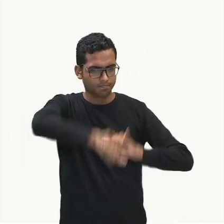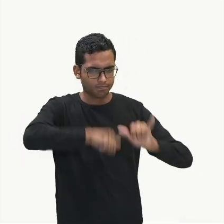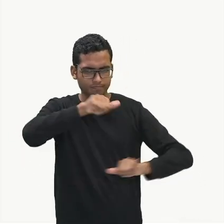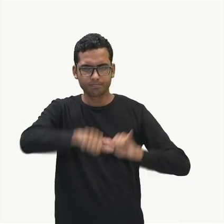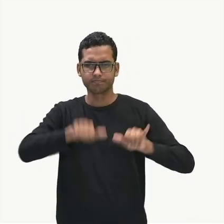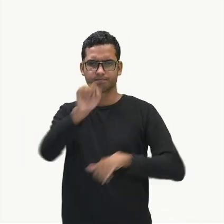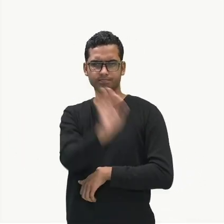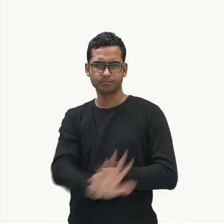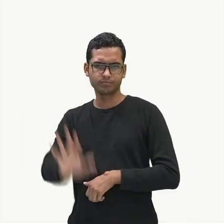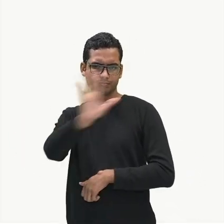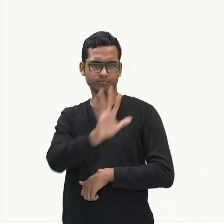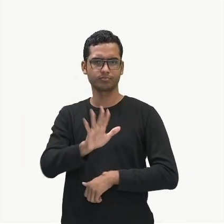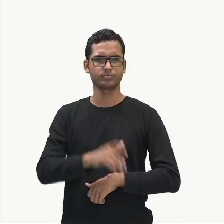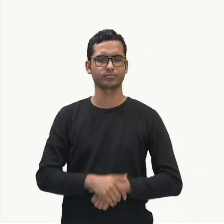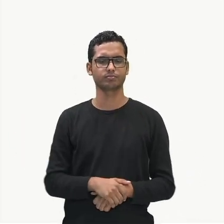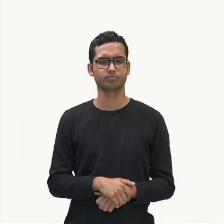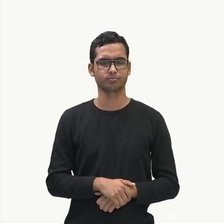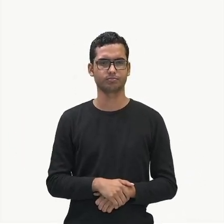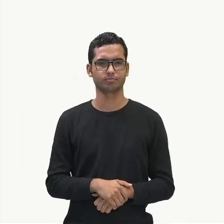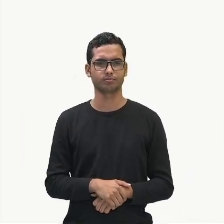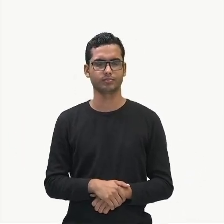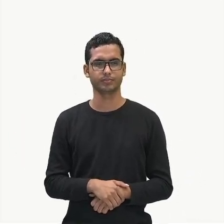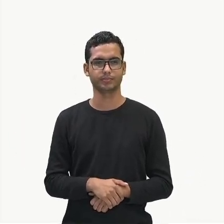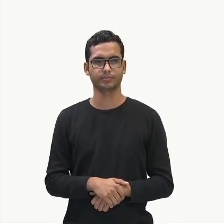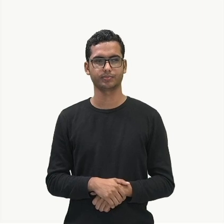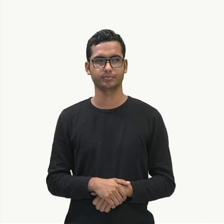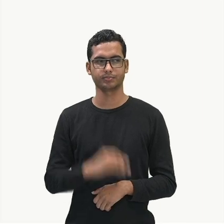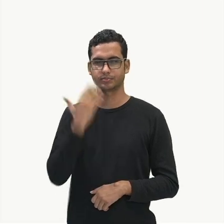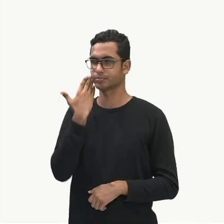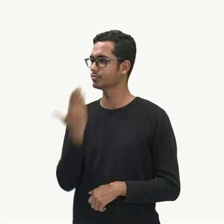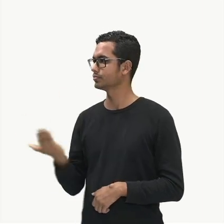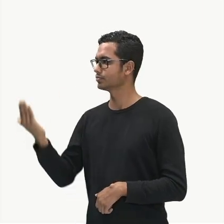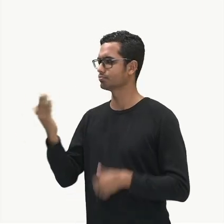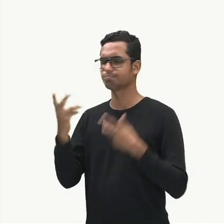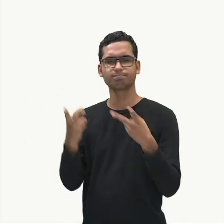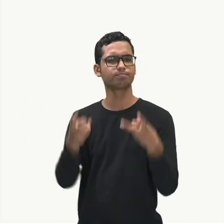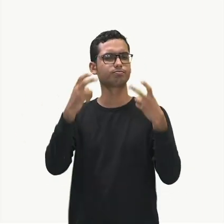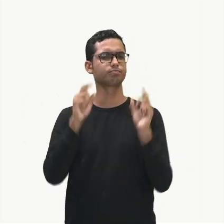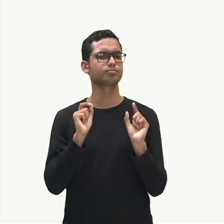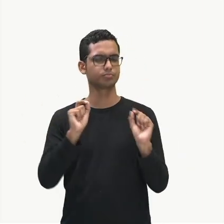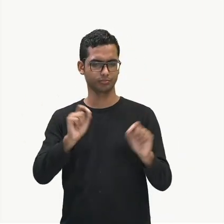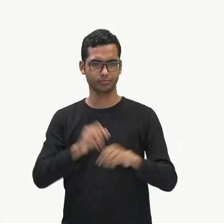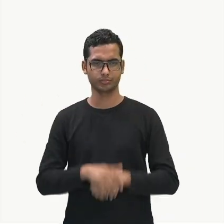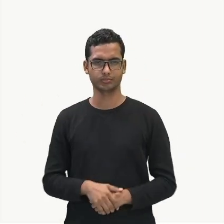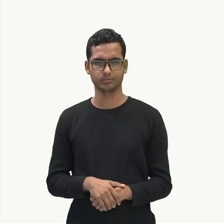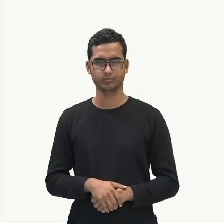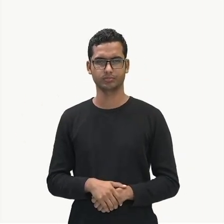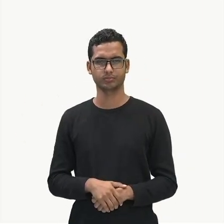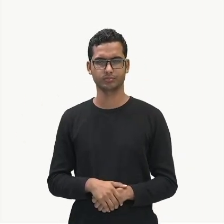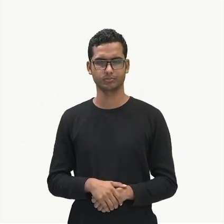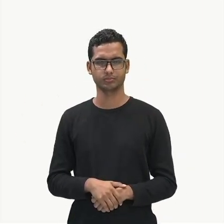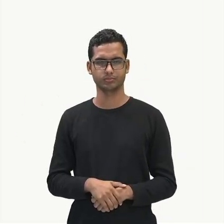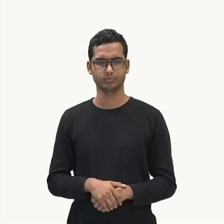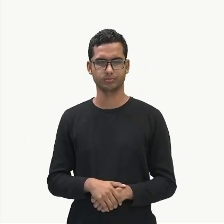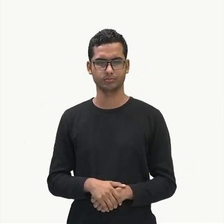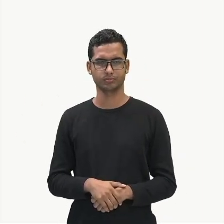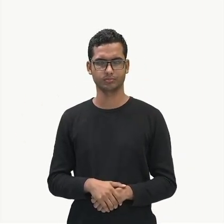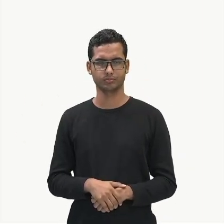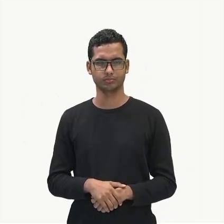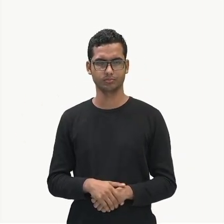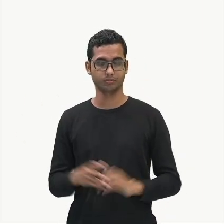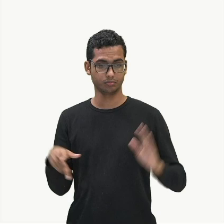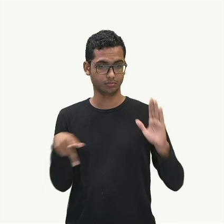genérica, ok? Observem que para compreender a cinética